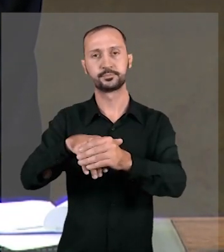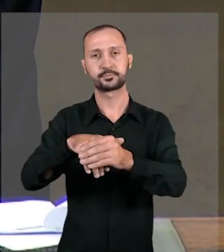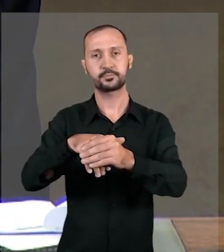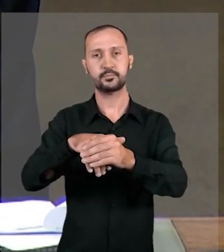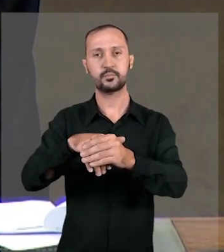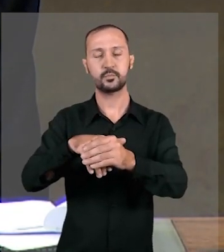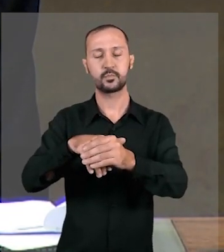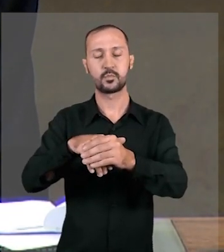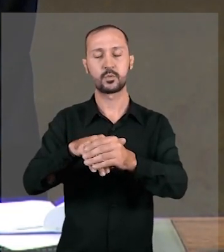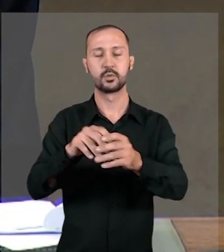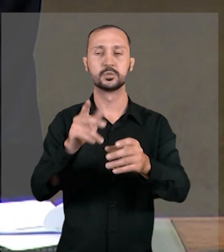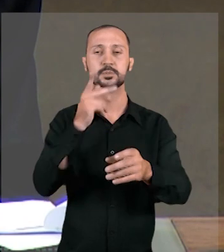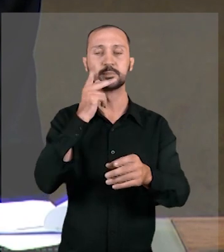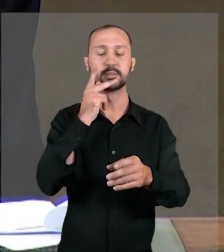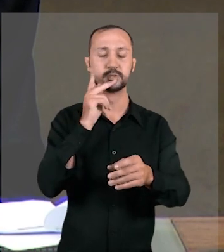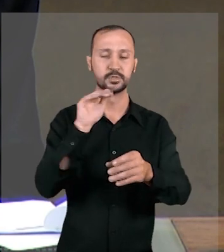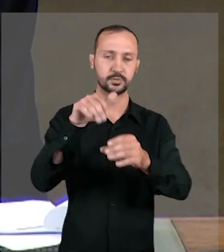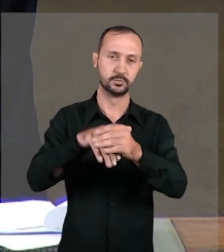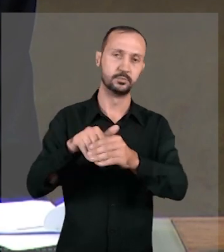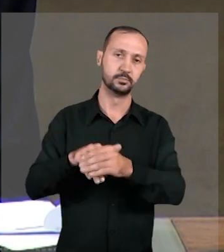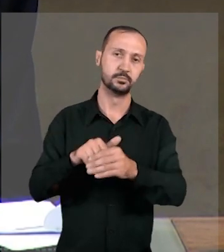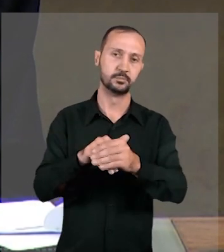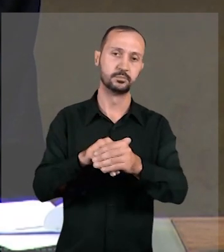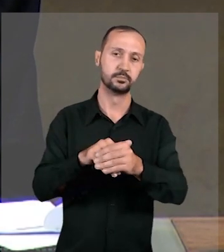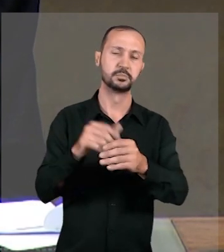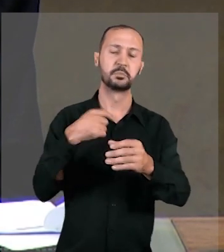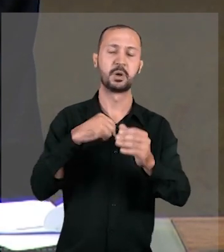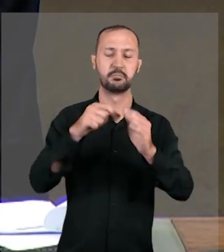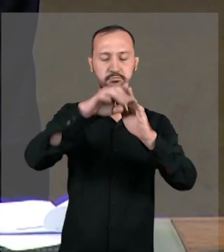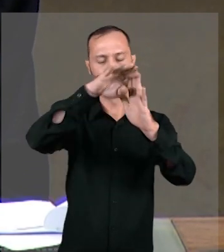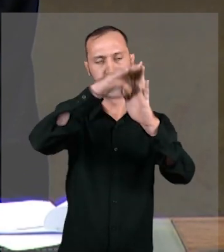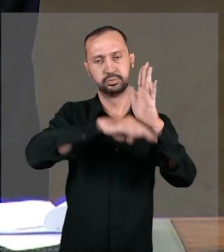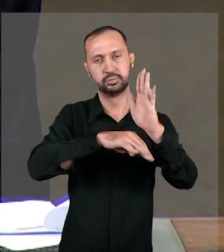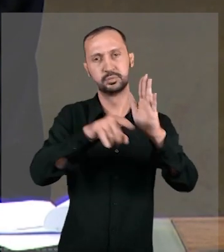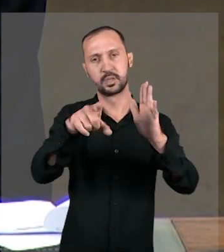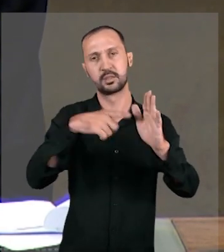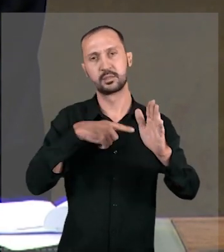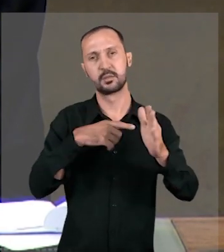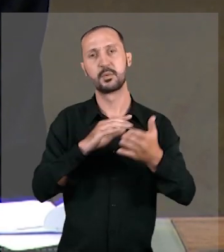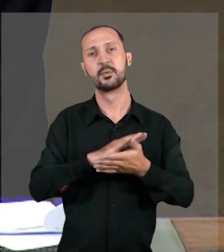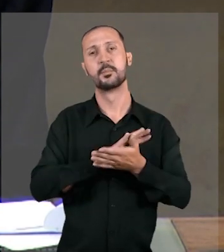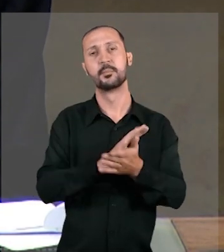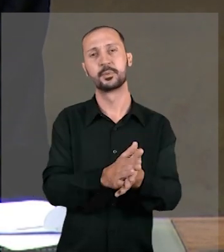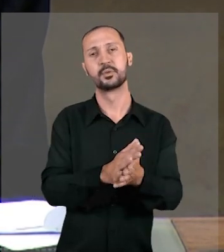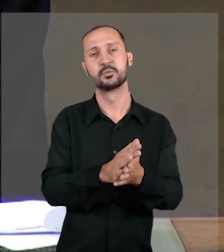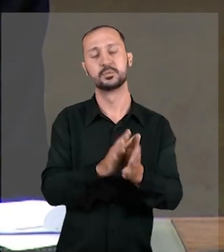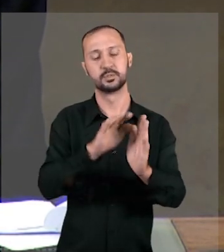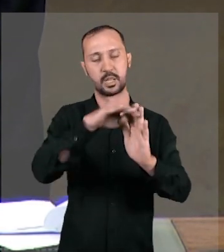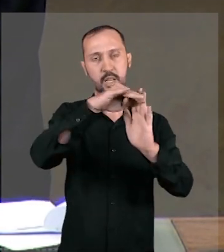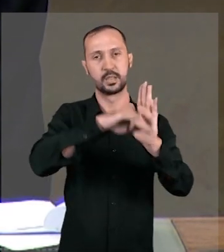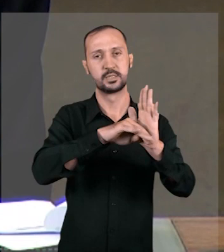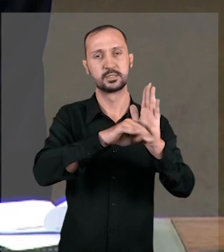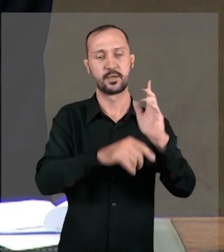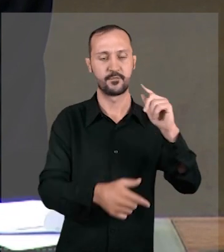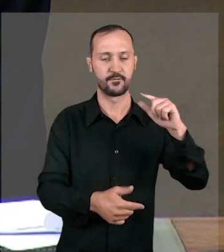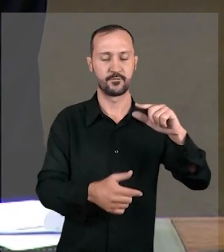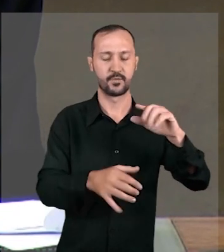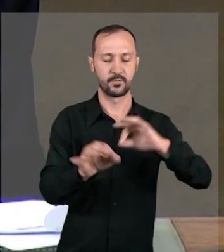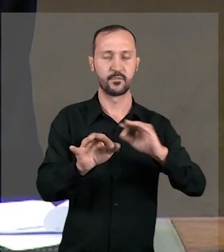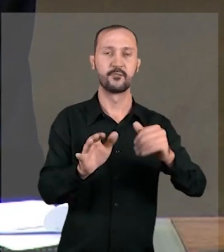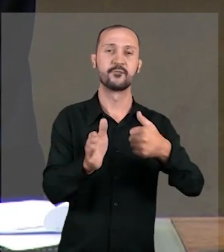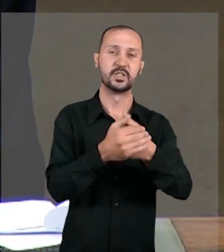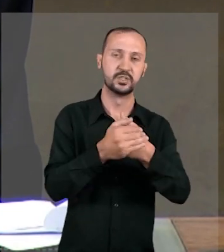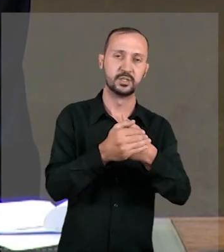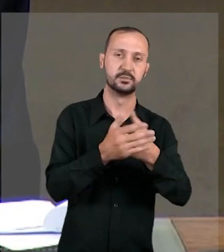da sua preferência numa lista. Como há um preconceito muito grande contra a lista fechada ou contra a lista